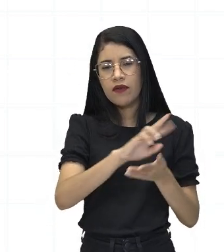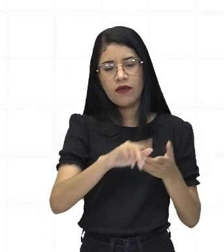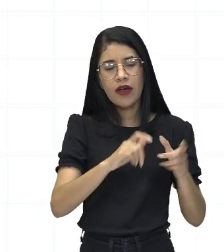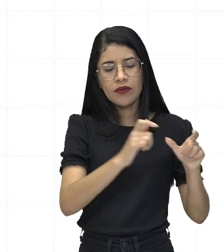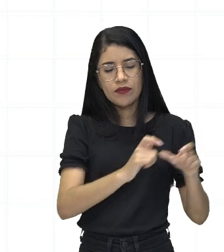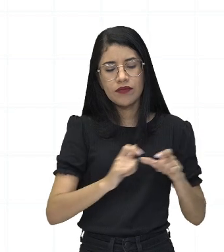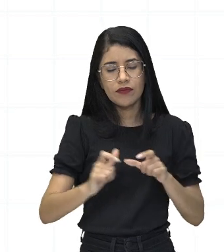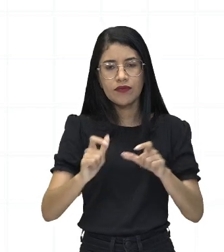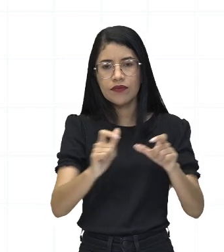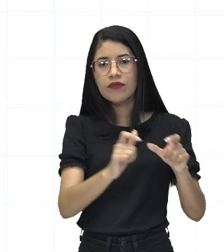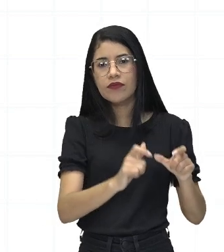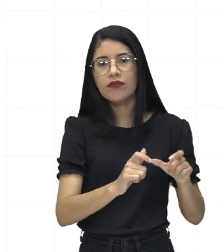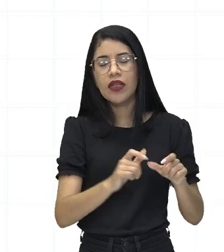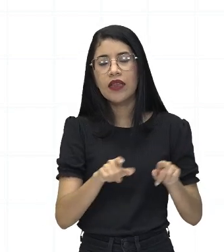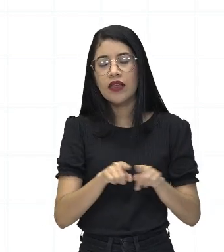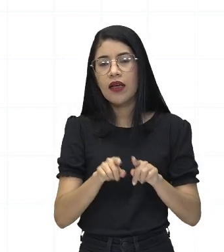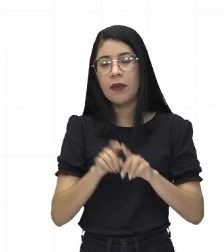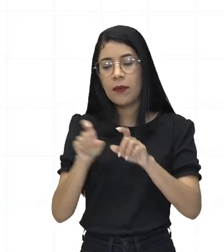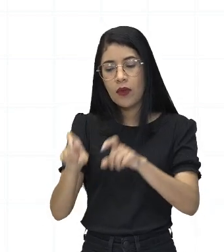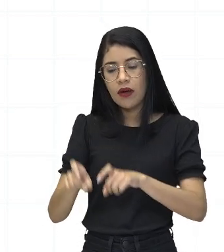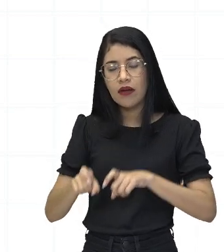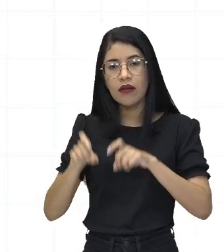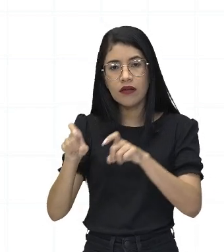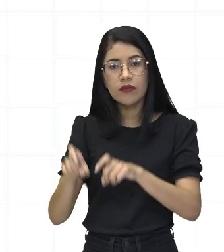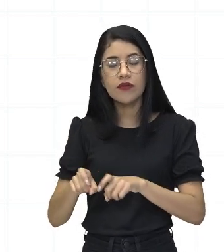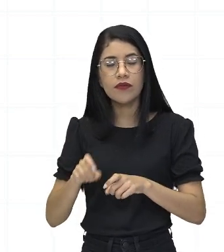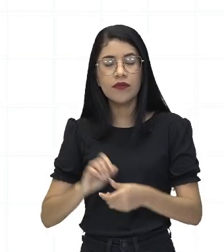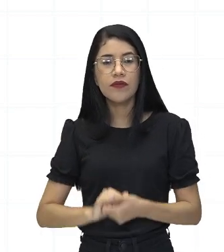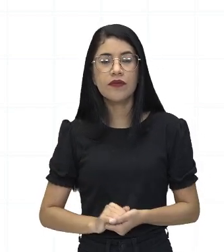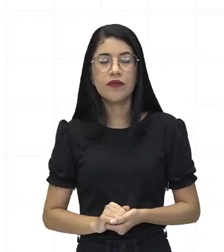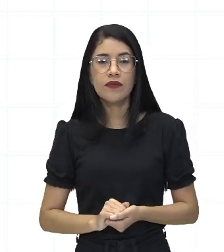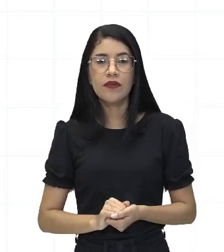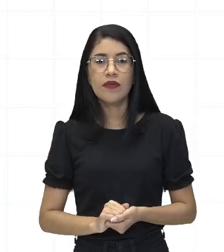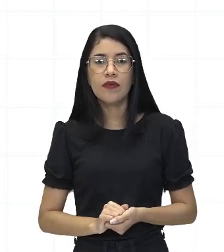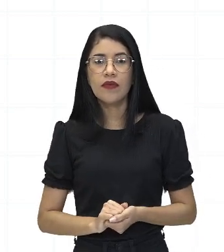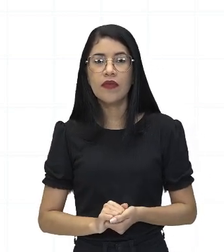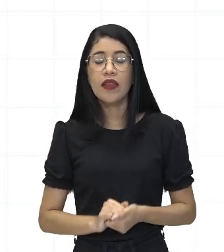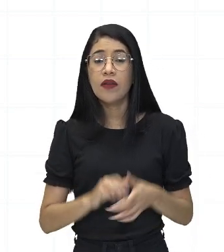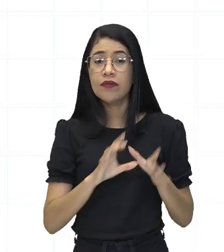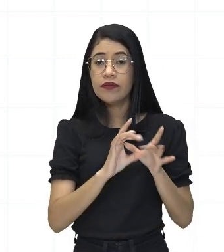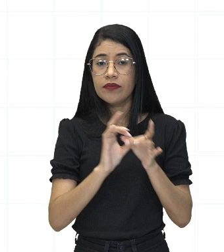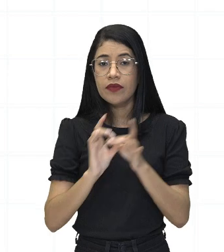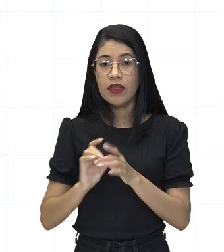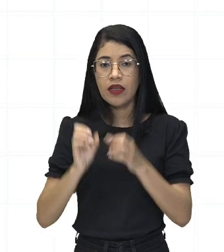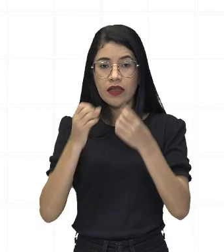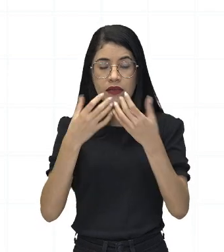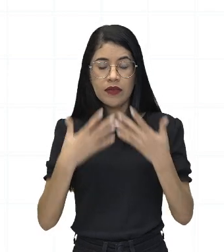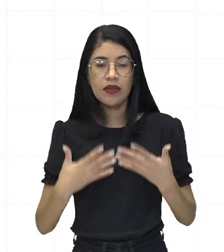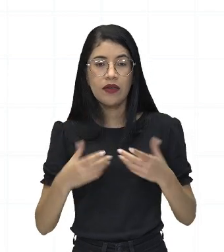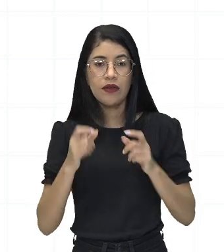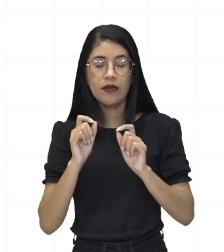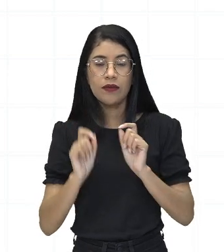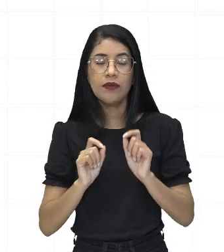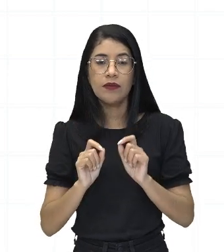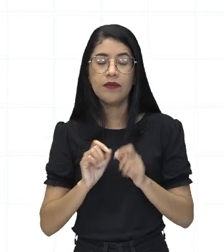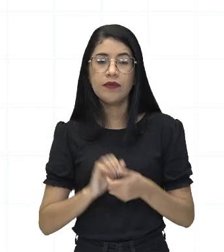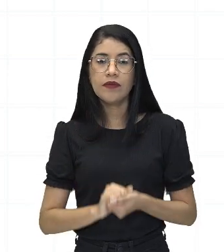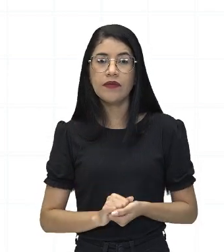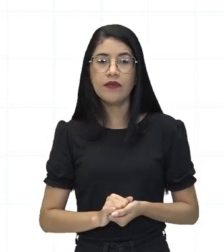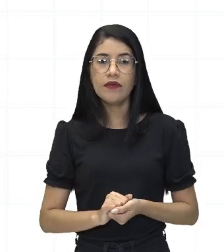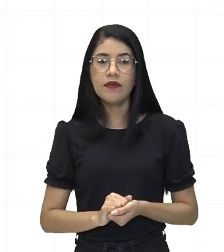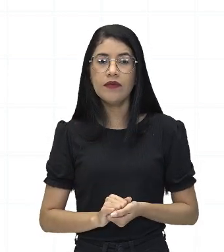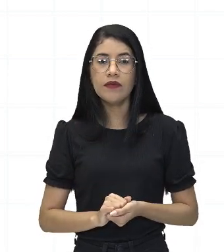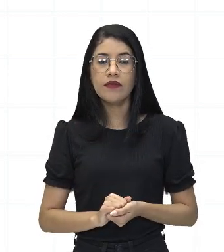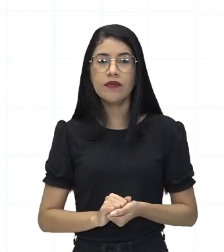para as atividades agrícolas. Dentro desse contexto, falando sobre essa questão, não deixando